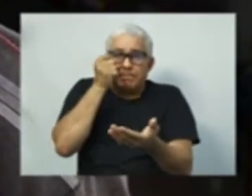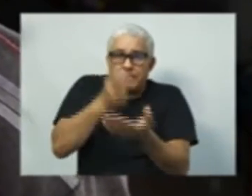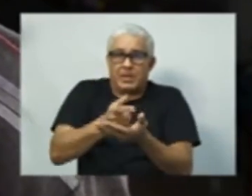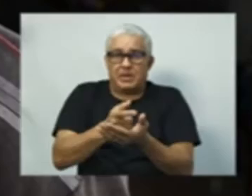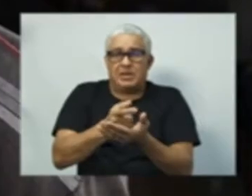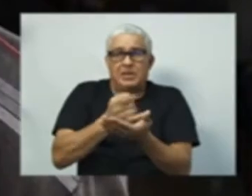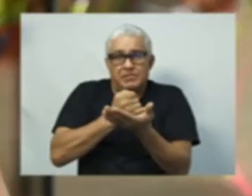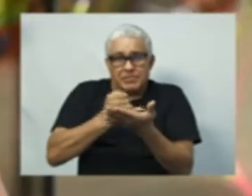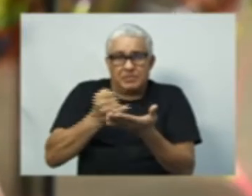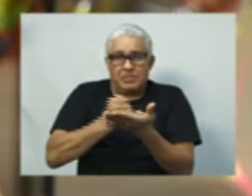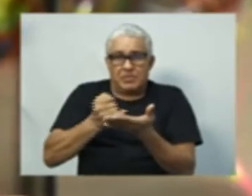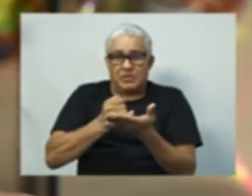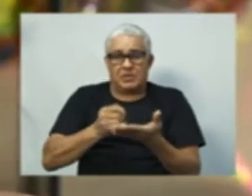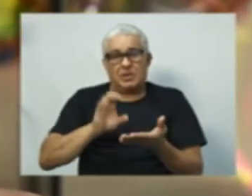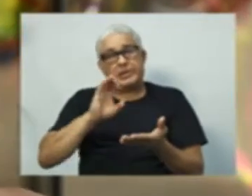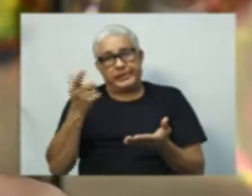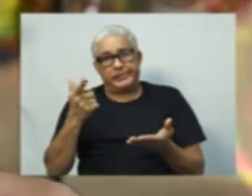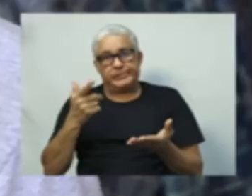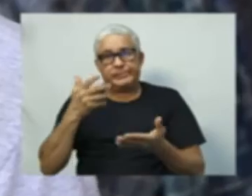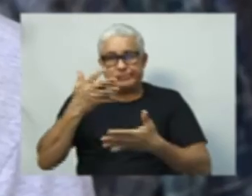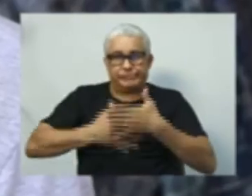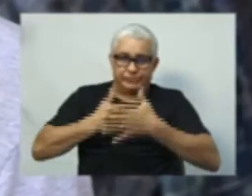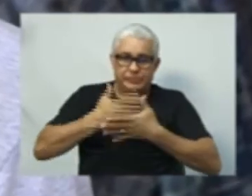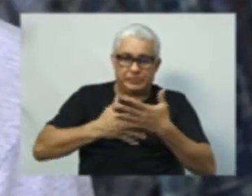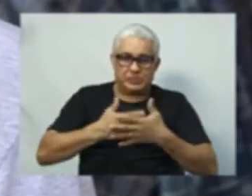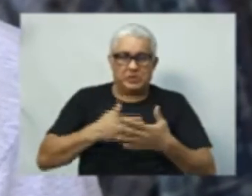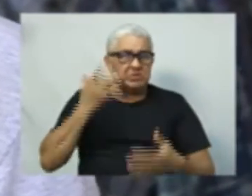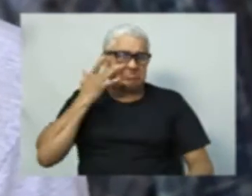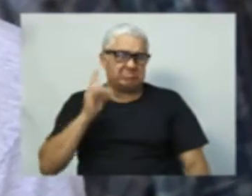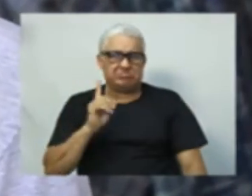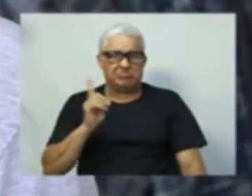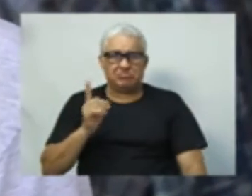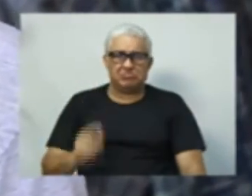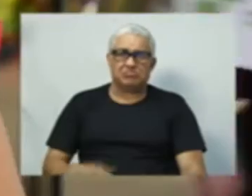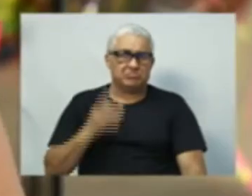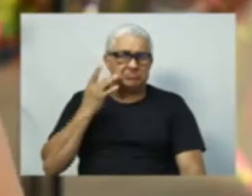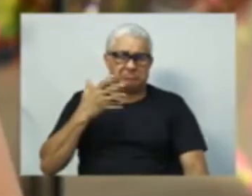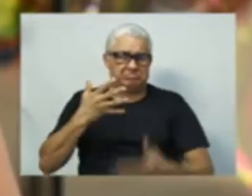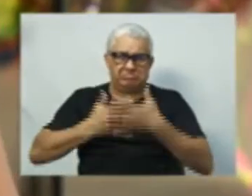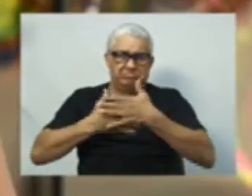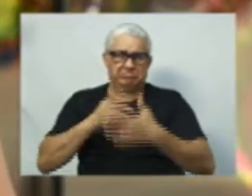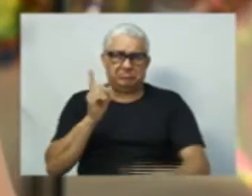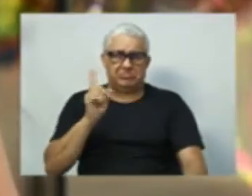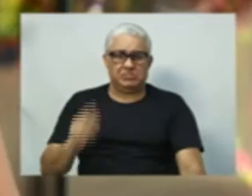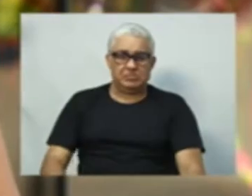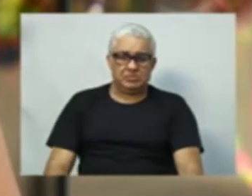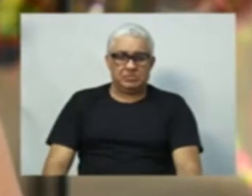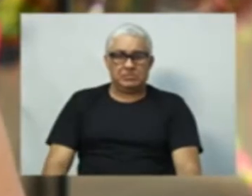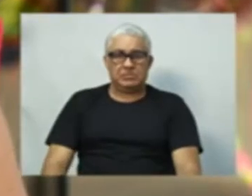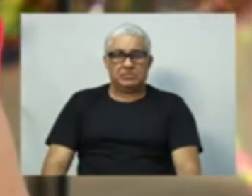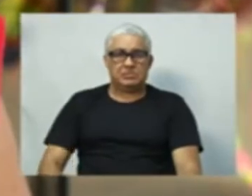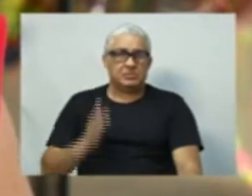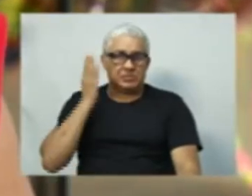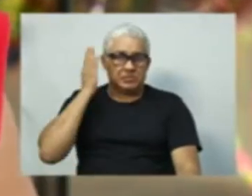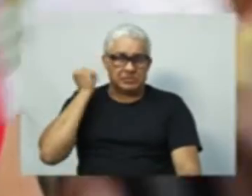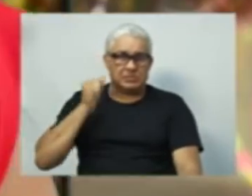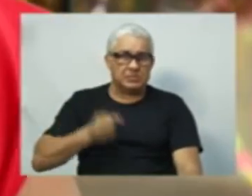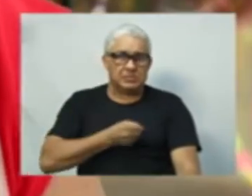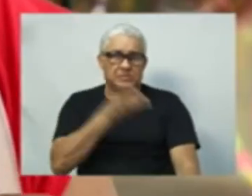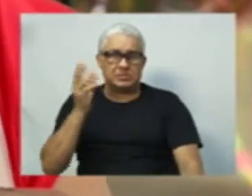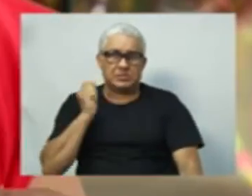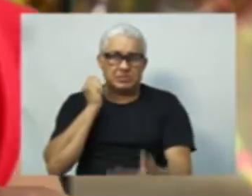claro que incomoda, né? Não. Acho que não. Acho que não me incomoda, não. E a senhora tem uma noção de quanto a senhora paga de